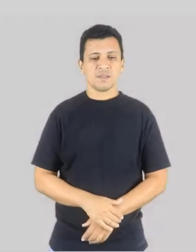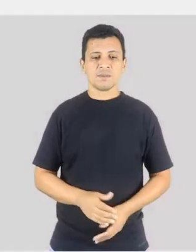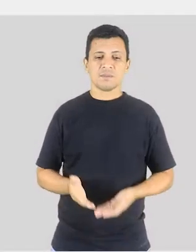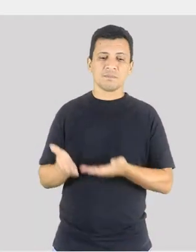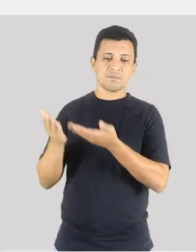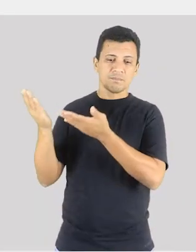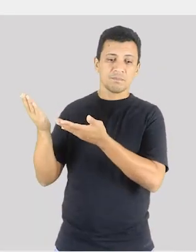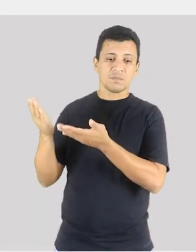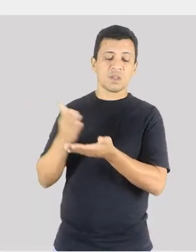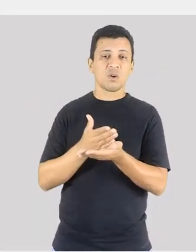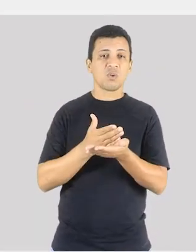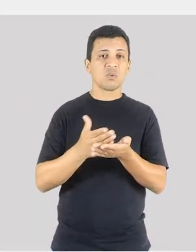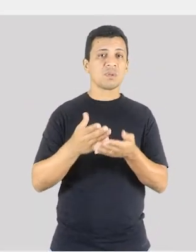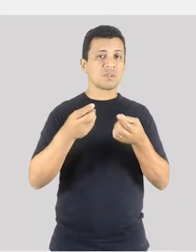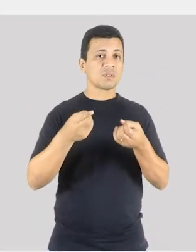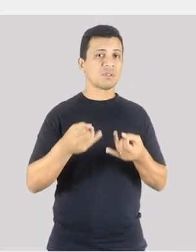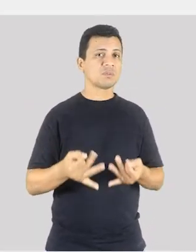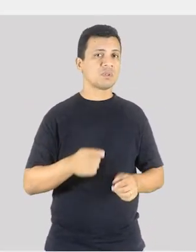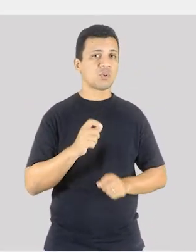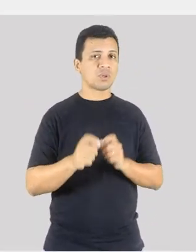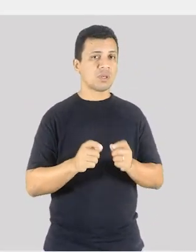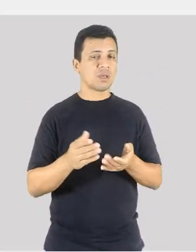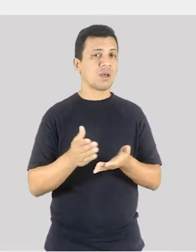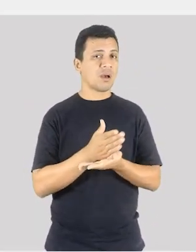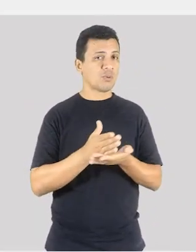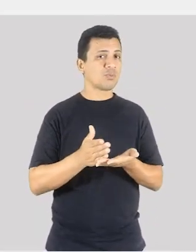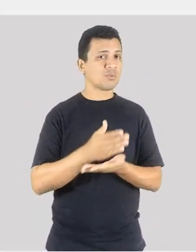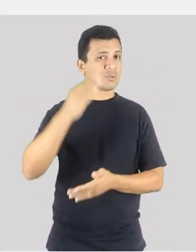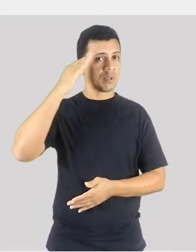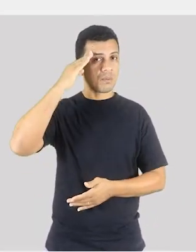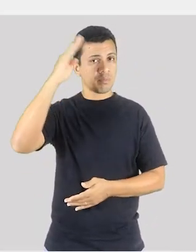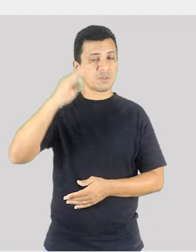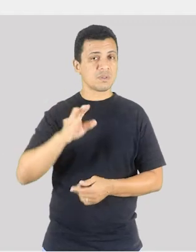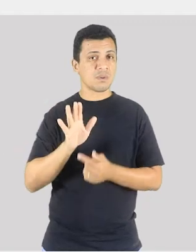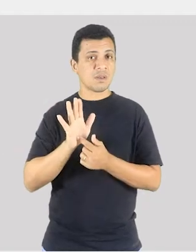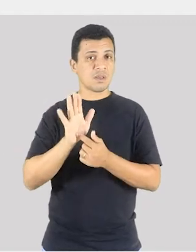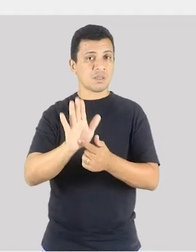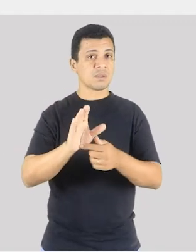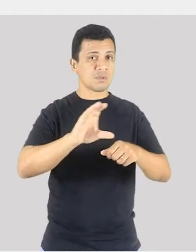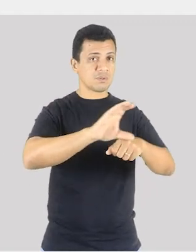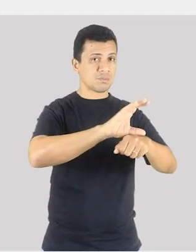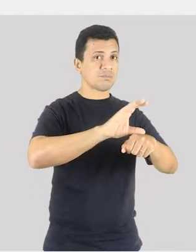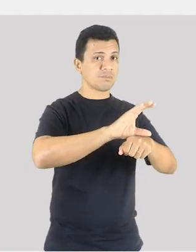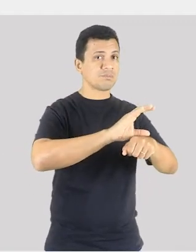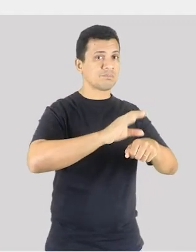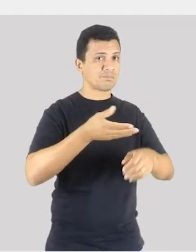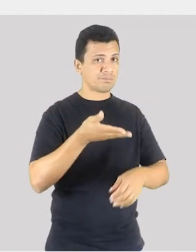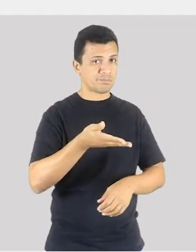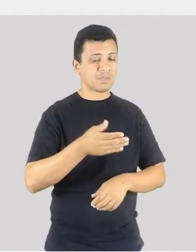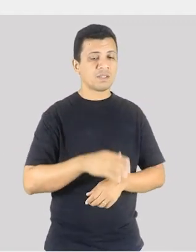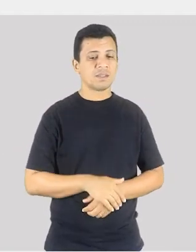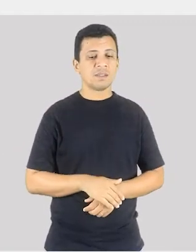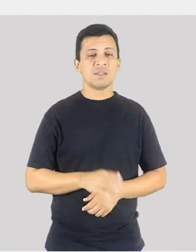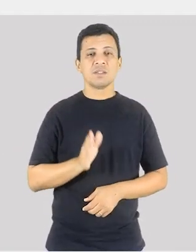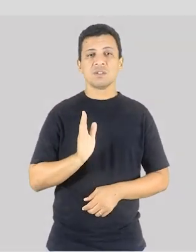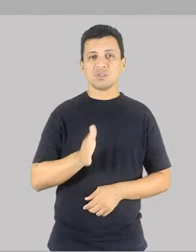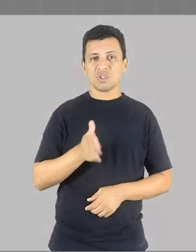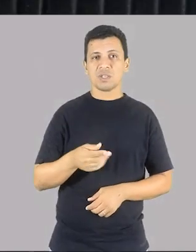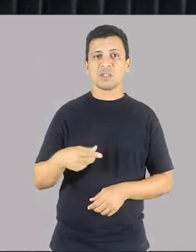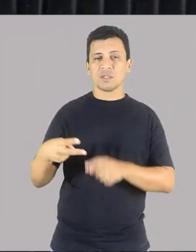perfeito? Isso é porque o interesse público ele é indisponível, jamais pode se dobrar à vontade do interesse